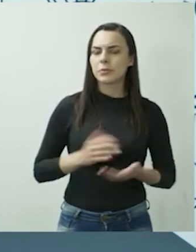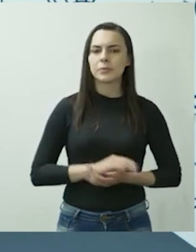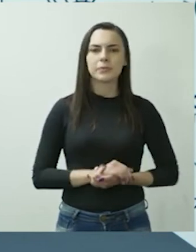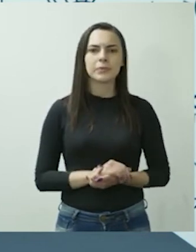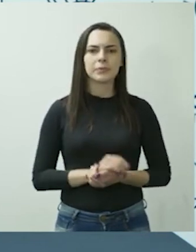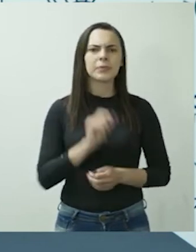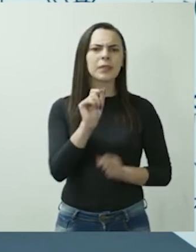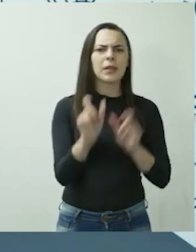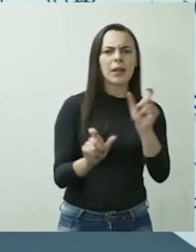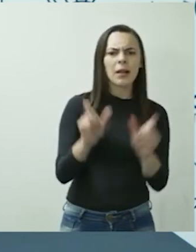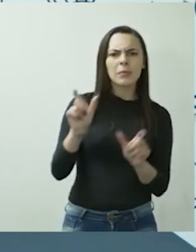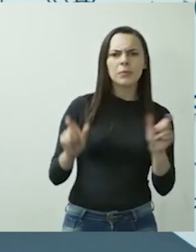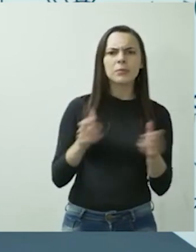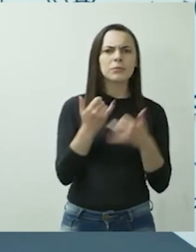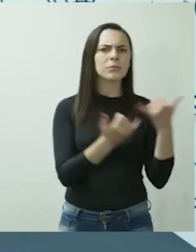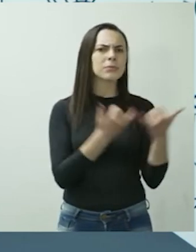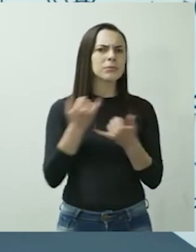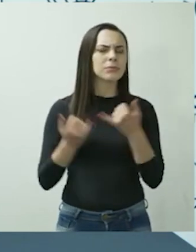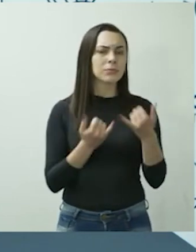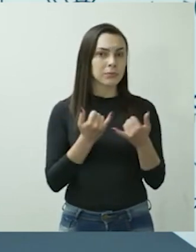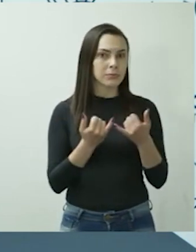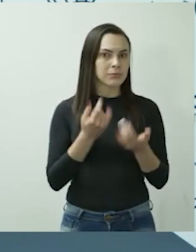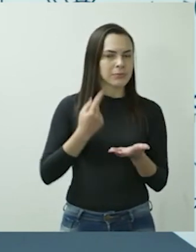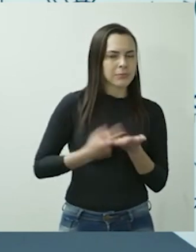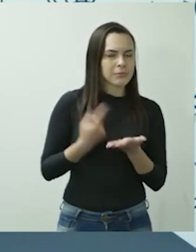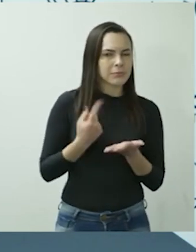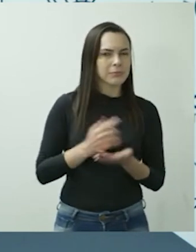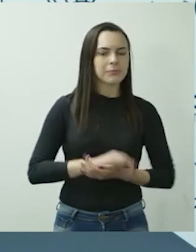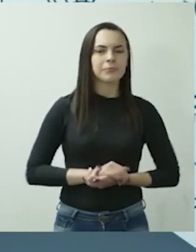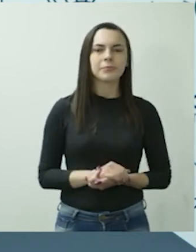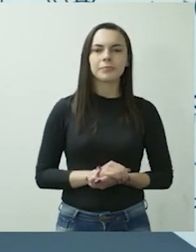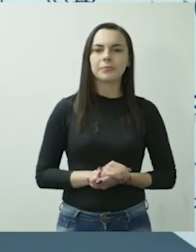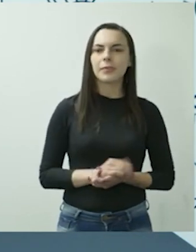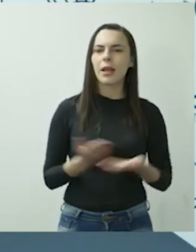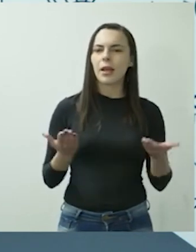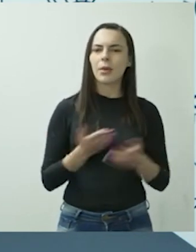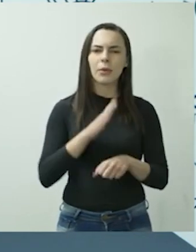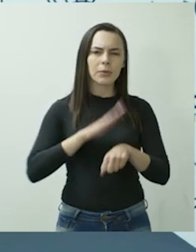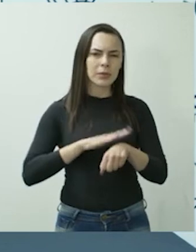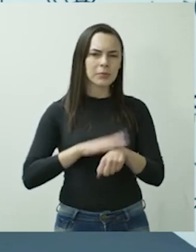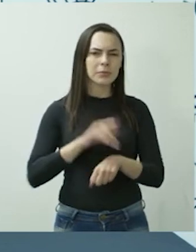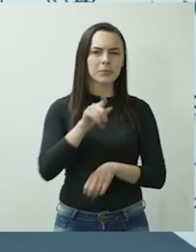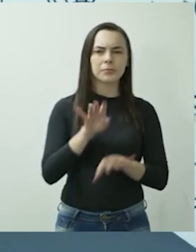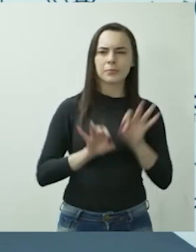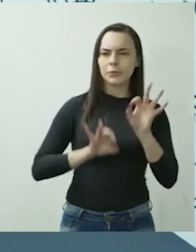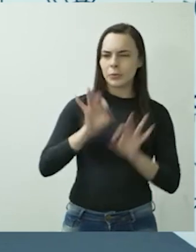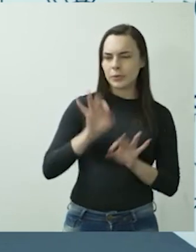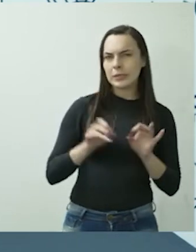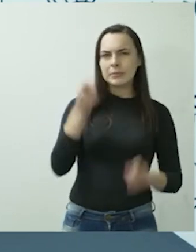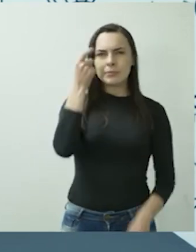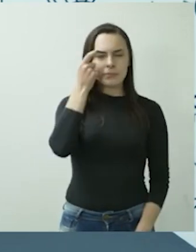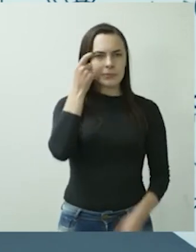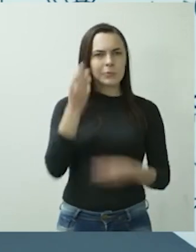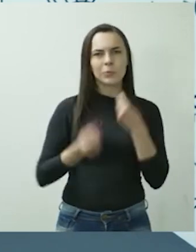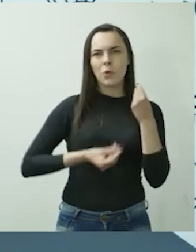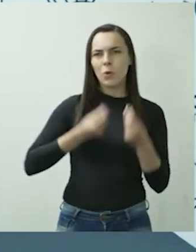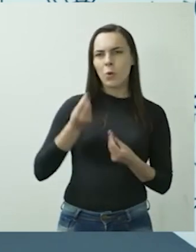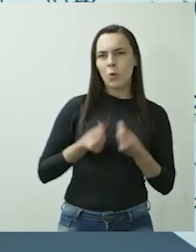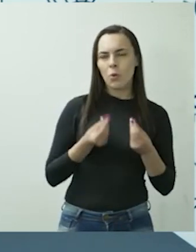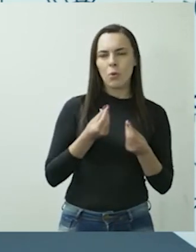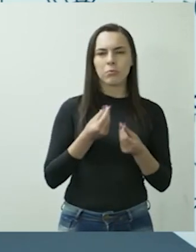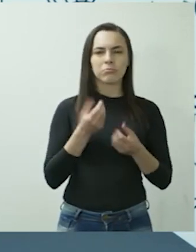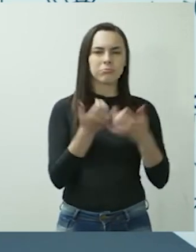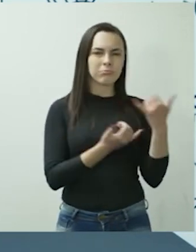das pessoas que você fez a brincadeira. Combinado? Então eu vou deixar um tempinho para você se organizar, pensar como é que você vai